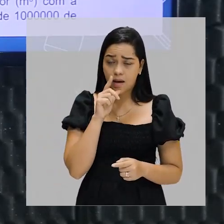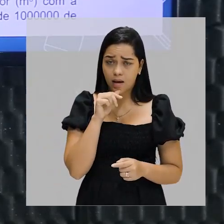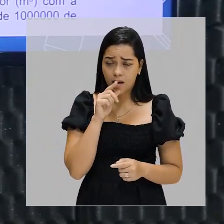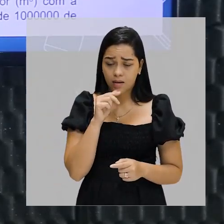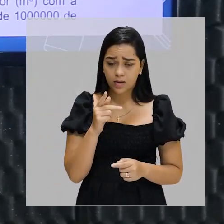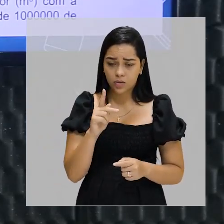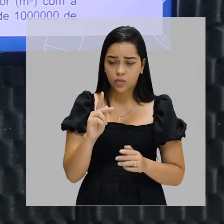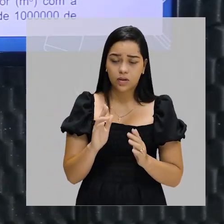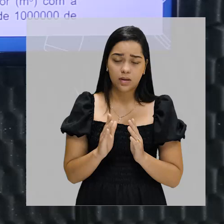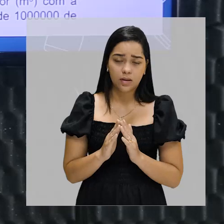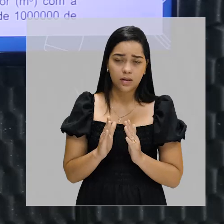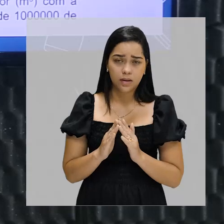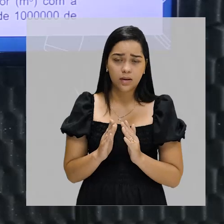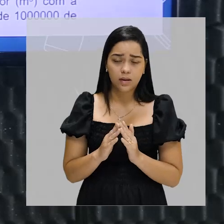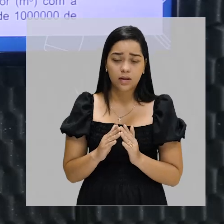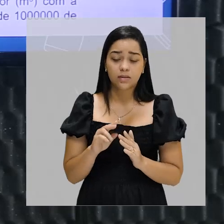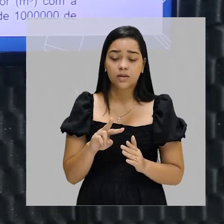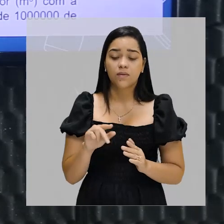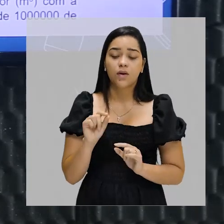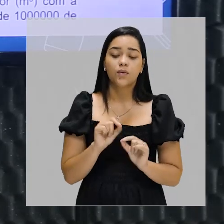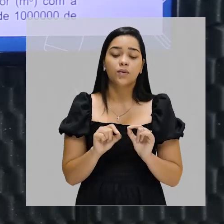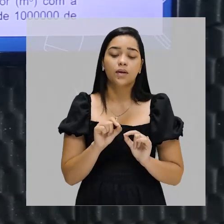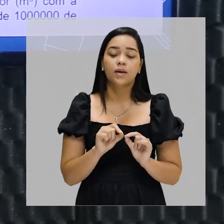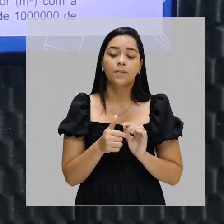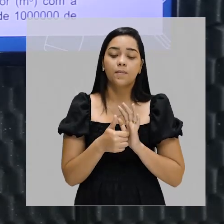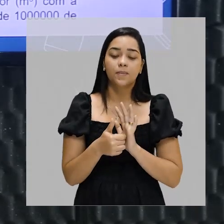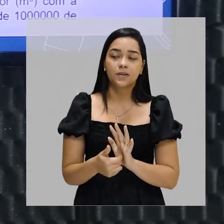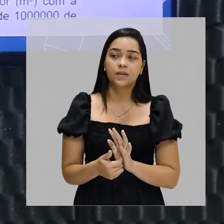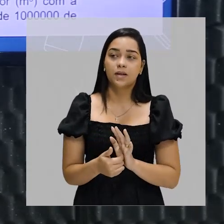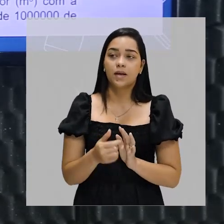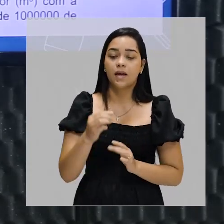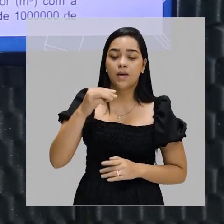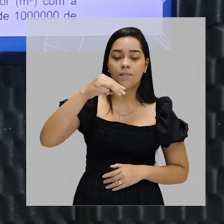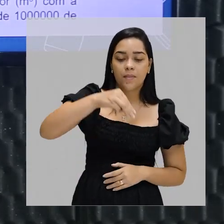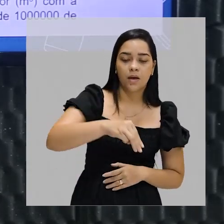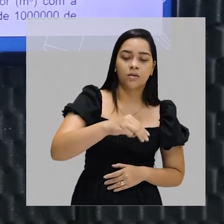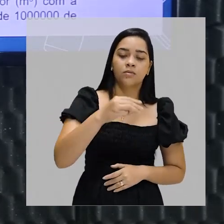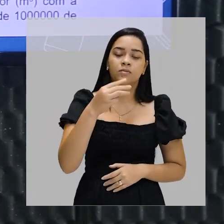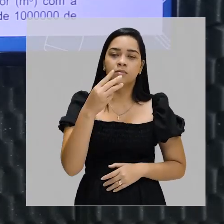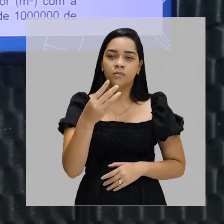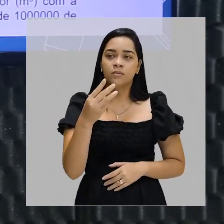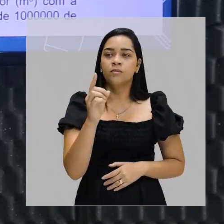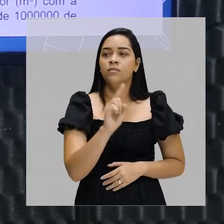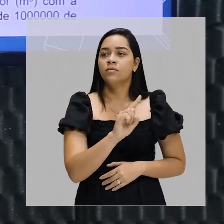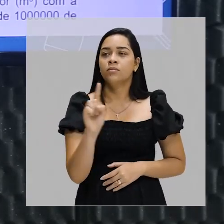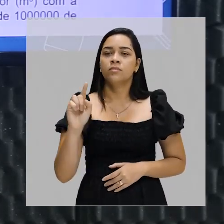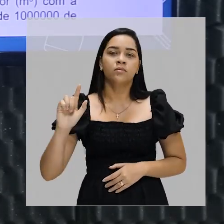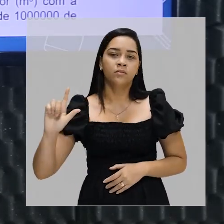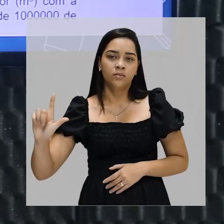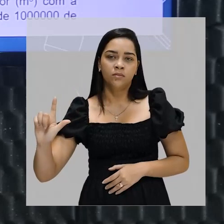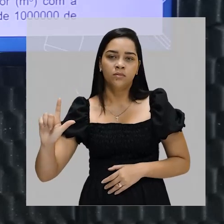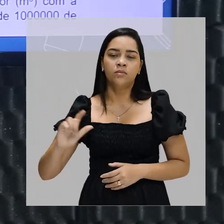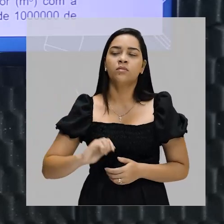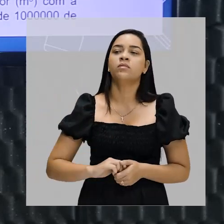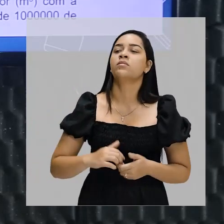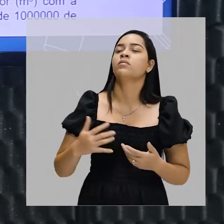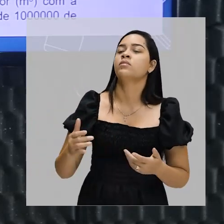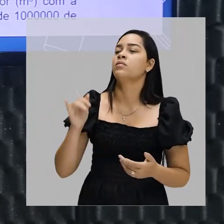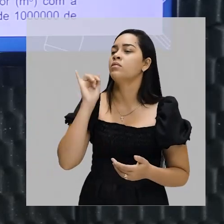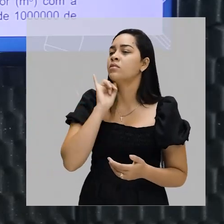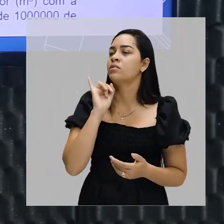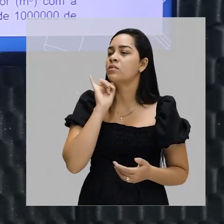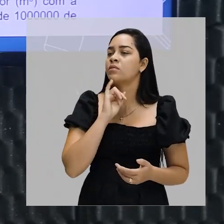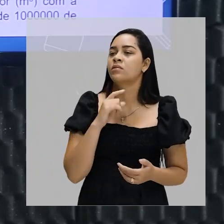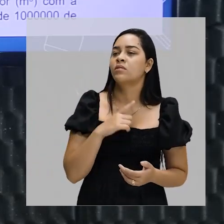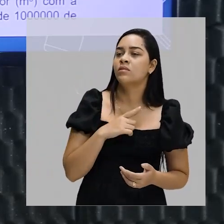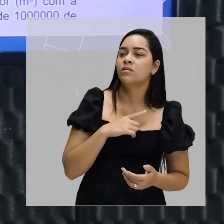água da sua residência, ela vai ser expresso em metros cúbicos e não em litros. Então, vai estar lá, por exemplo, o